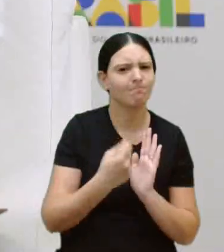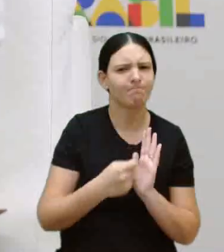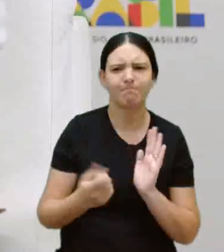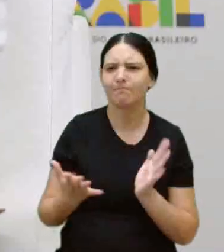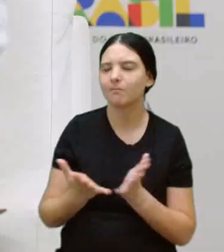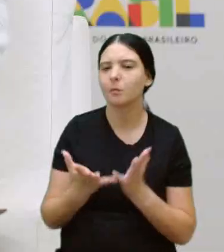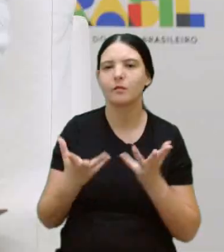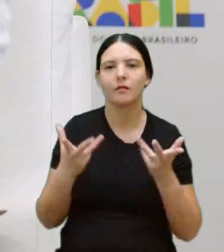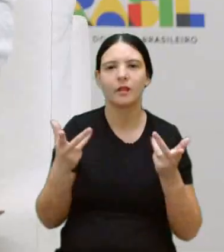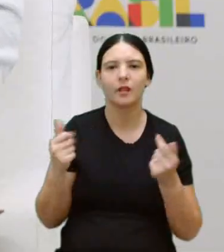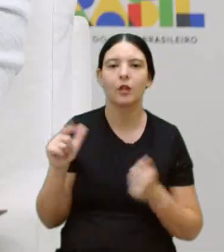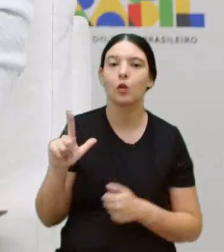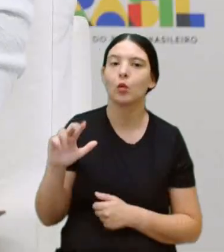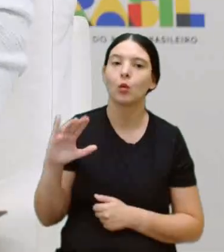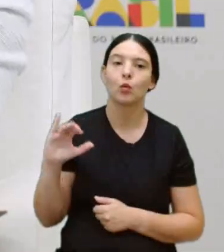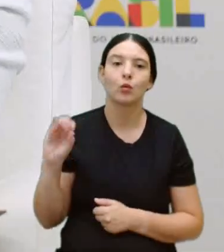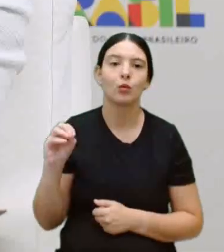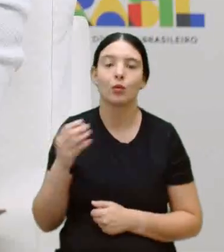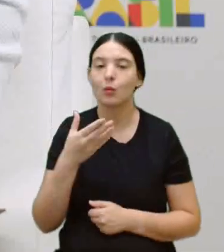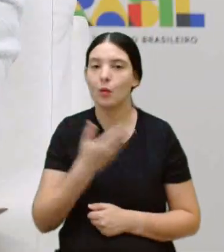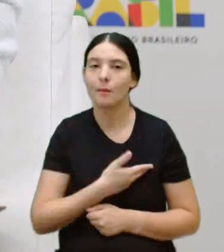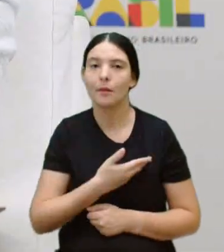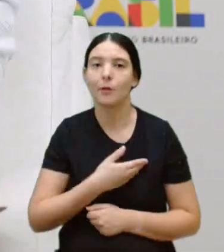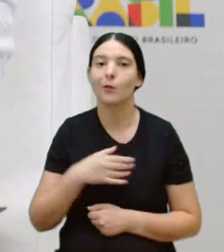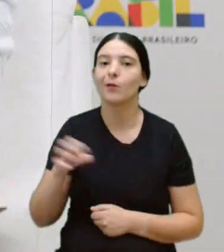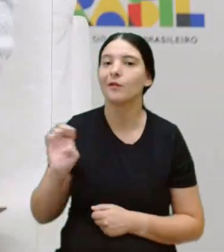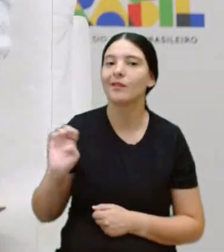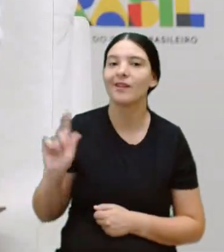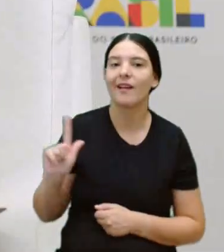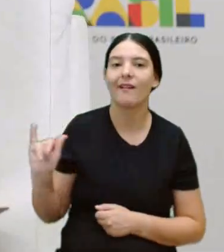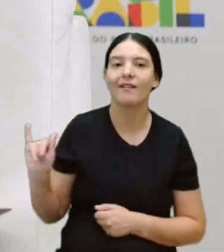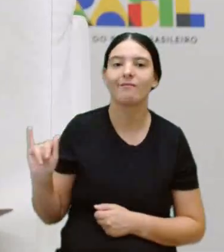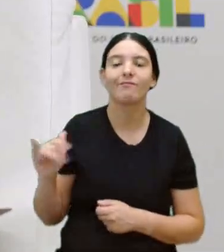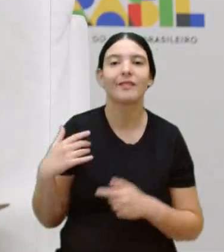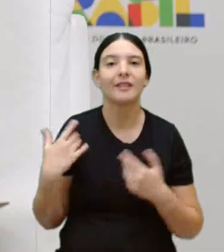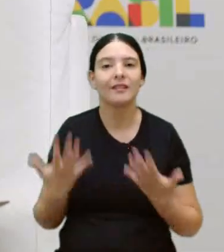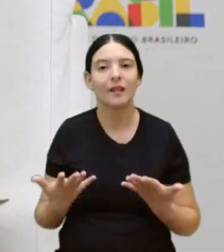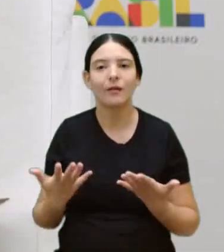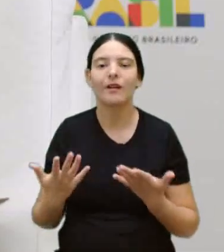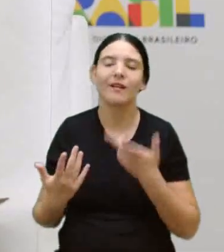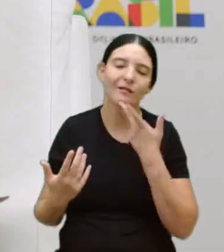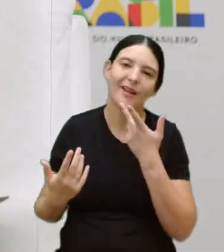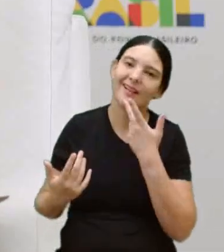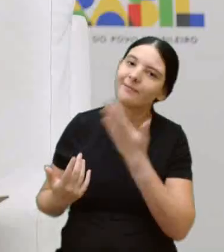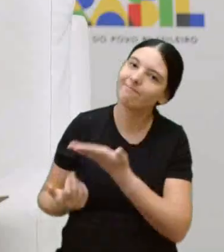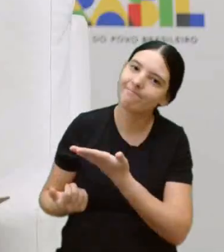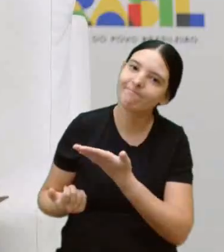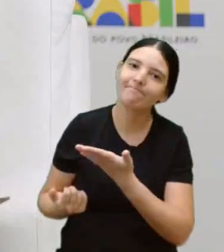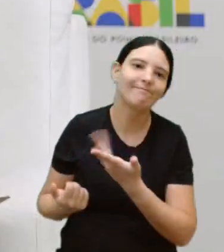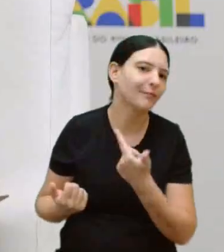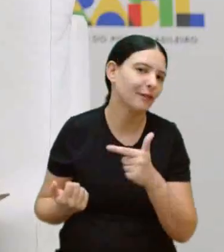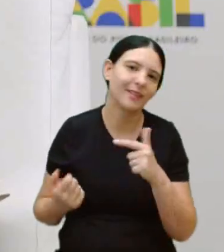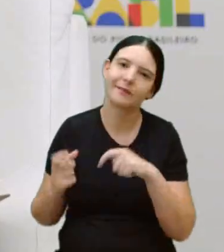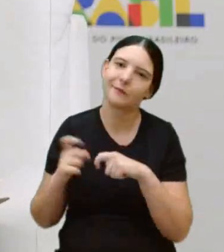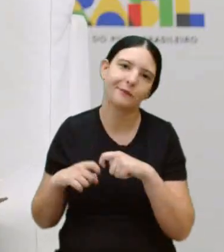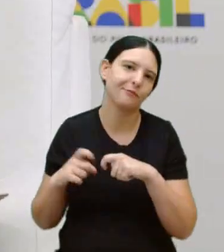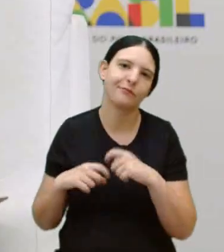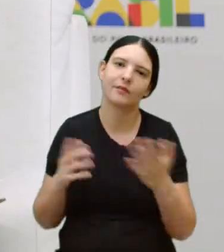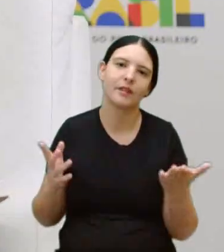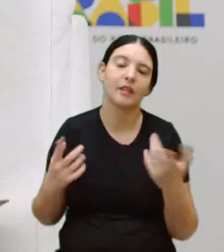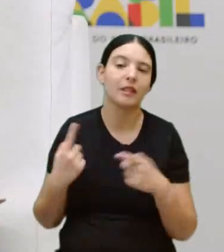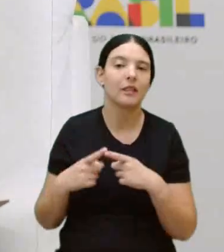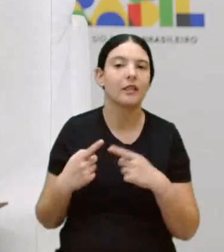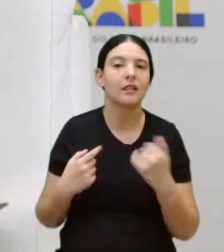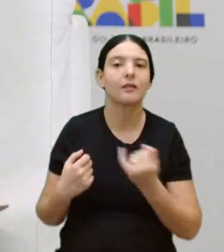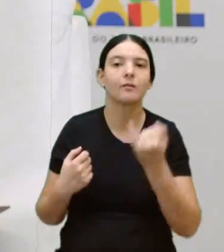seu amigo, ele é gay. Então, ela curte ele, mas ele fala assim, não vamos ter relação. Isso é importante.